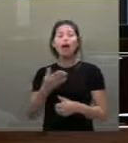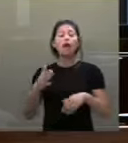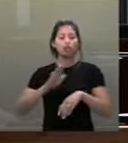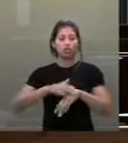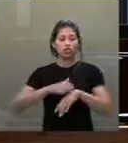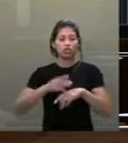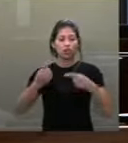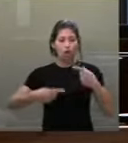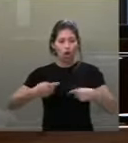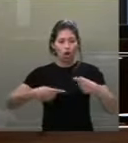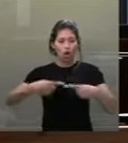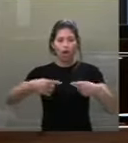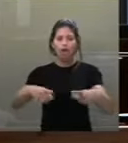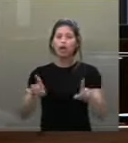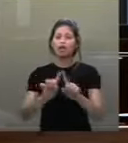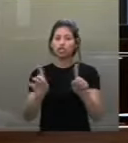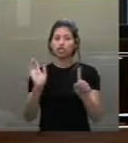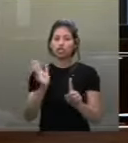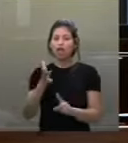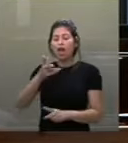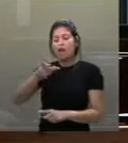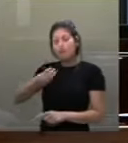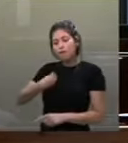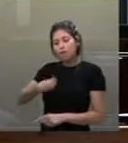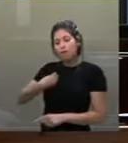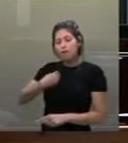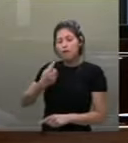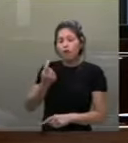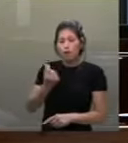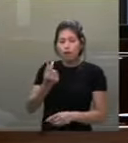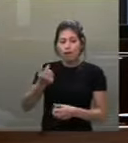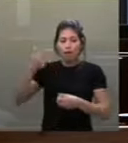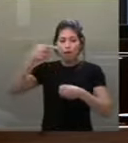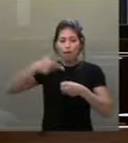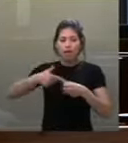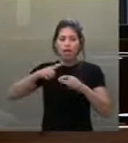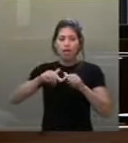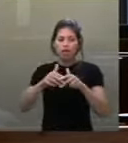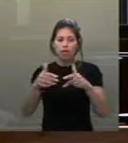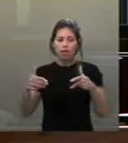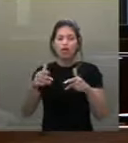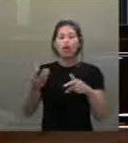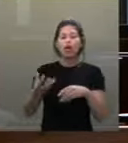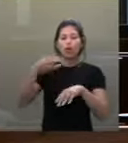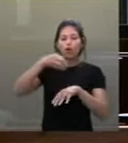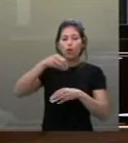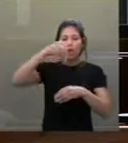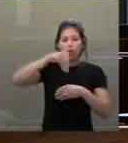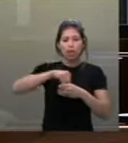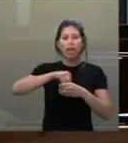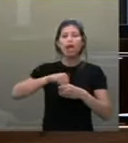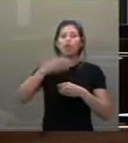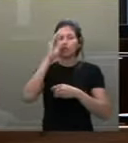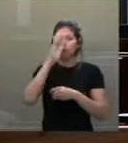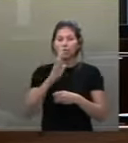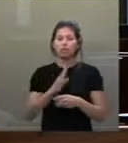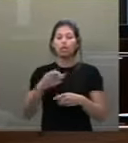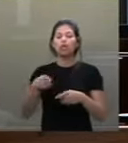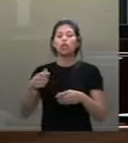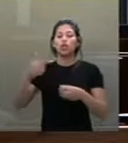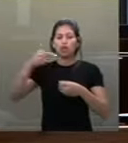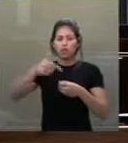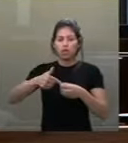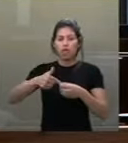vivia uma ascendência de preços impressionante para o mercado interno brasileiro nos combustíveis,